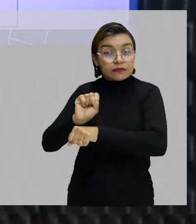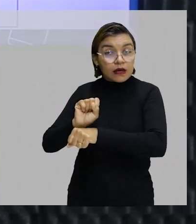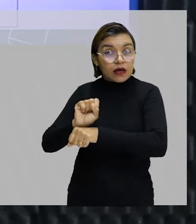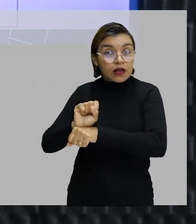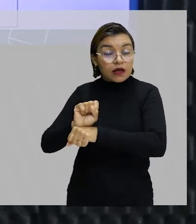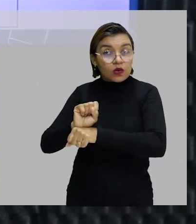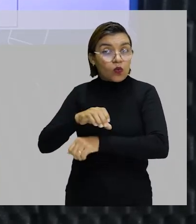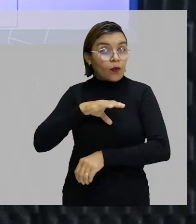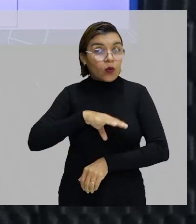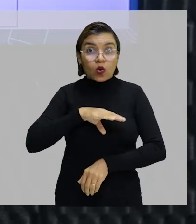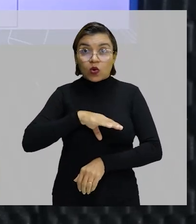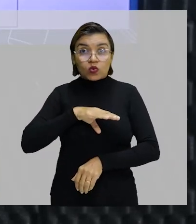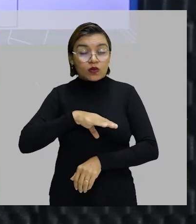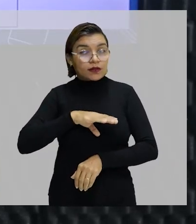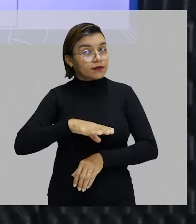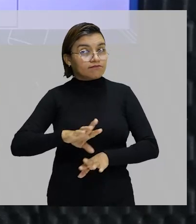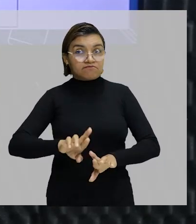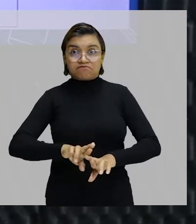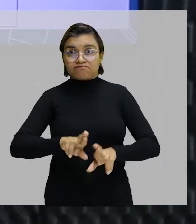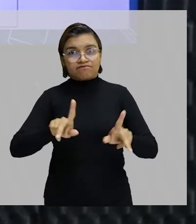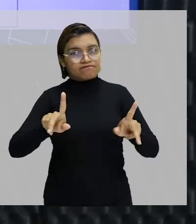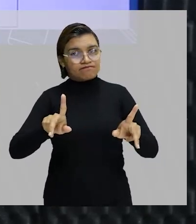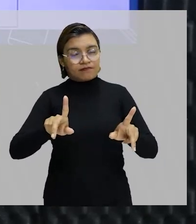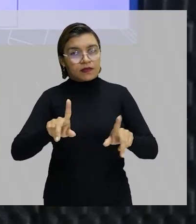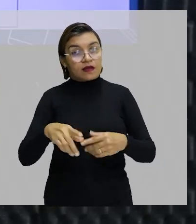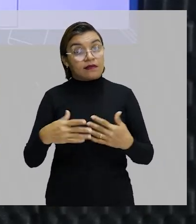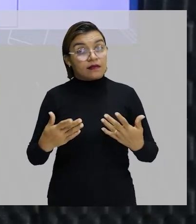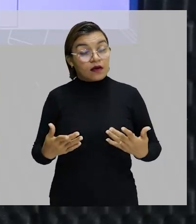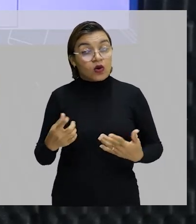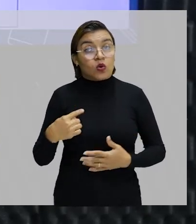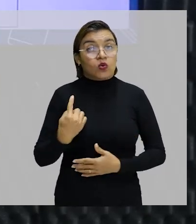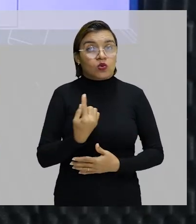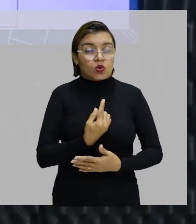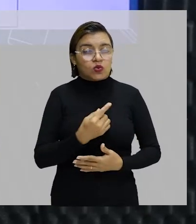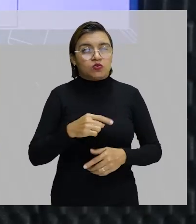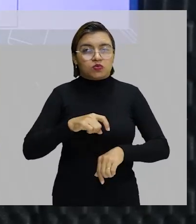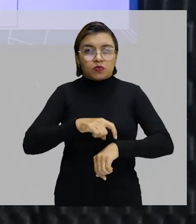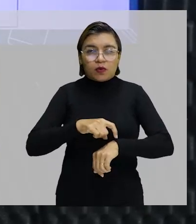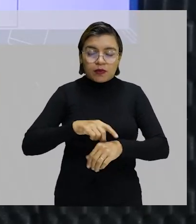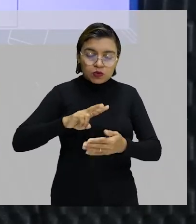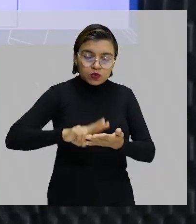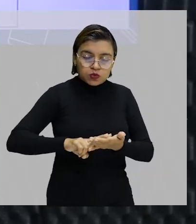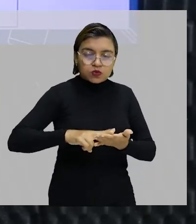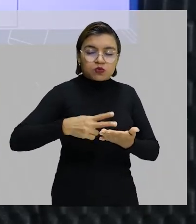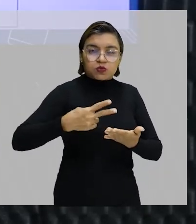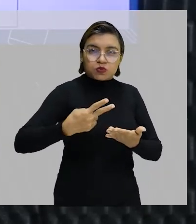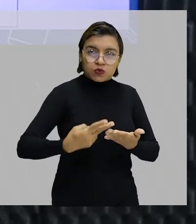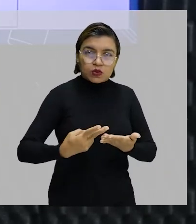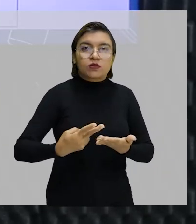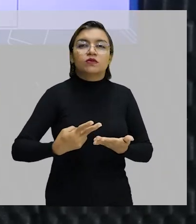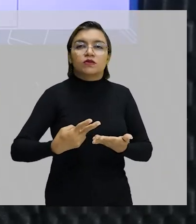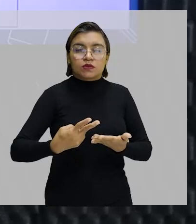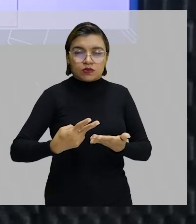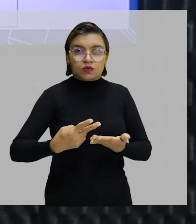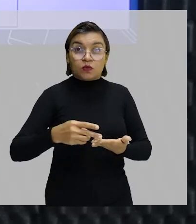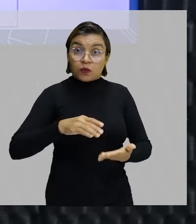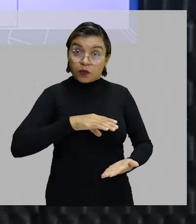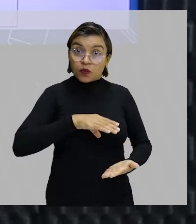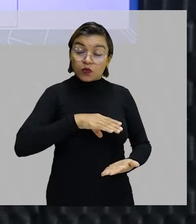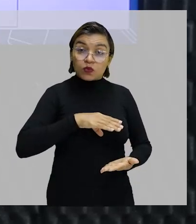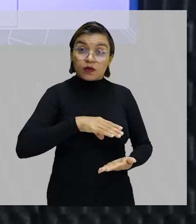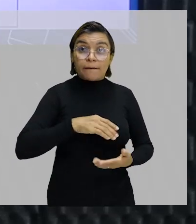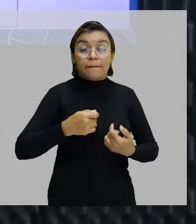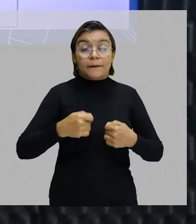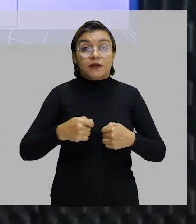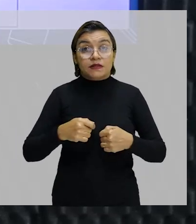isso não faz sentido nenhum. Por isso que quando nós vamos traduzir ou trazer para o português ou fazer uma interpretação,